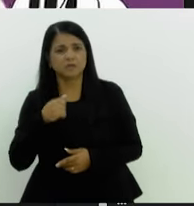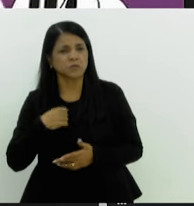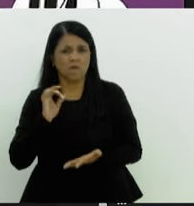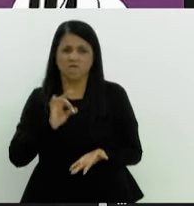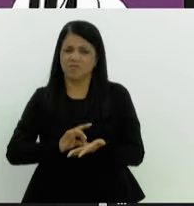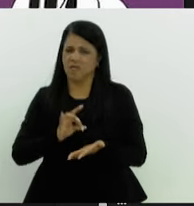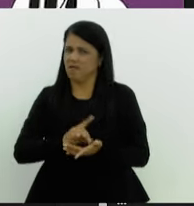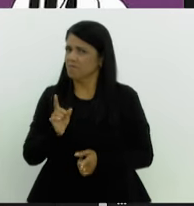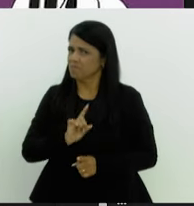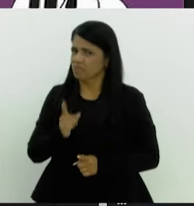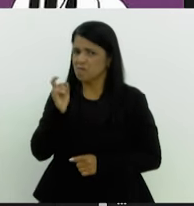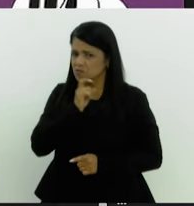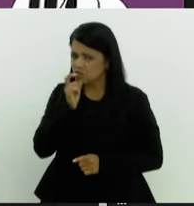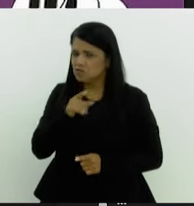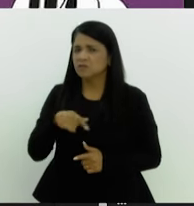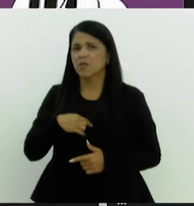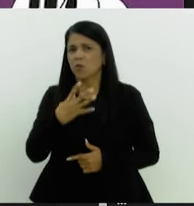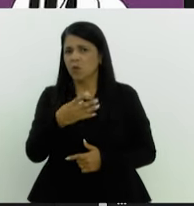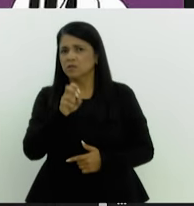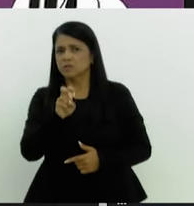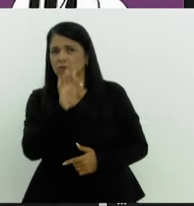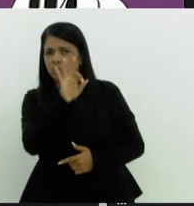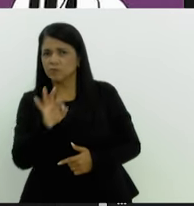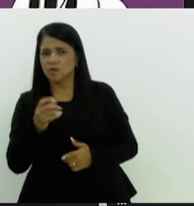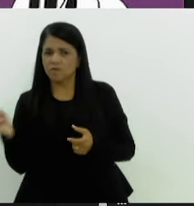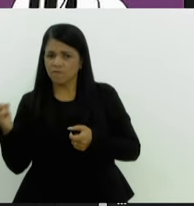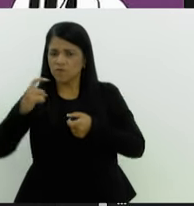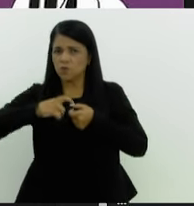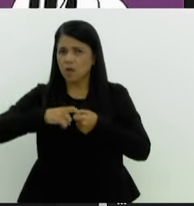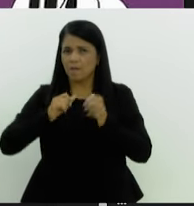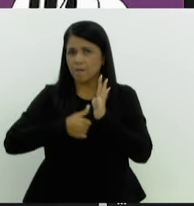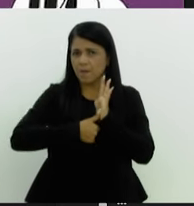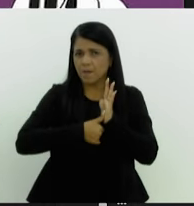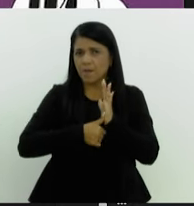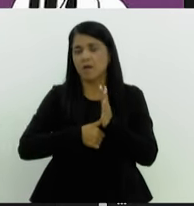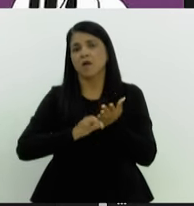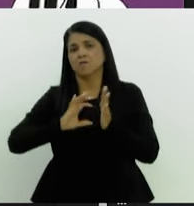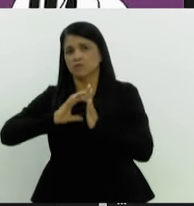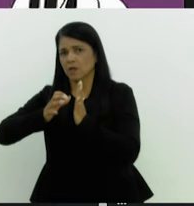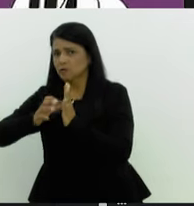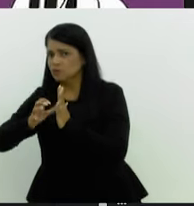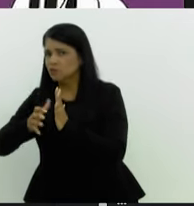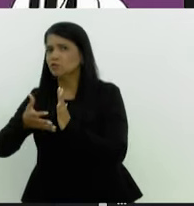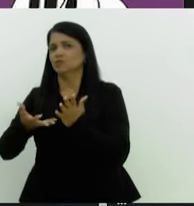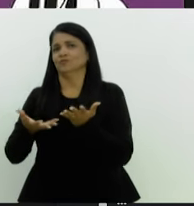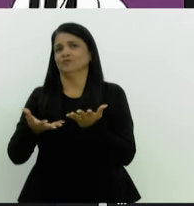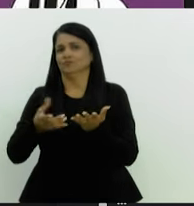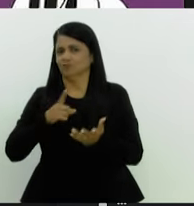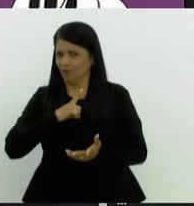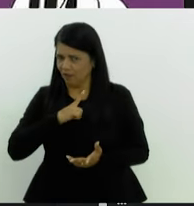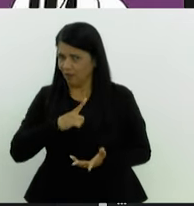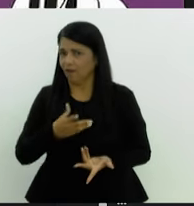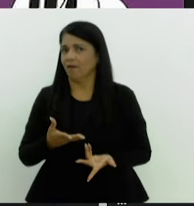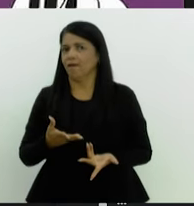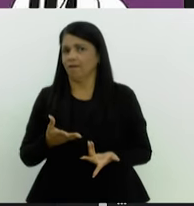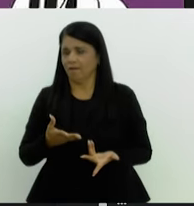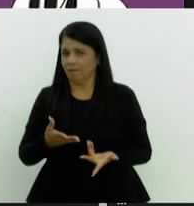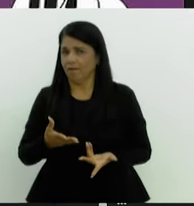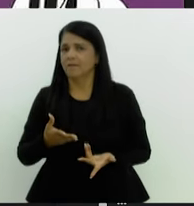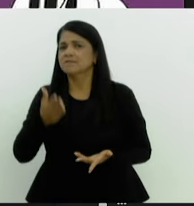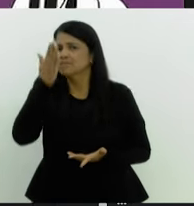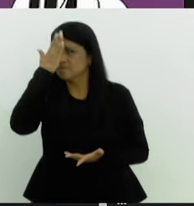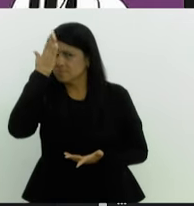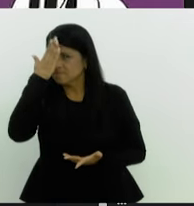46% de mulheres vinculadas a a par eh como nas estruturas filiadas a partidos políticos e nós sab